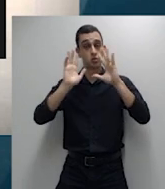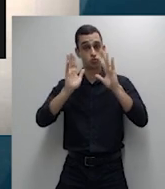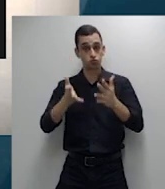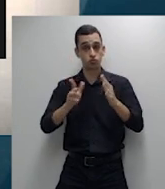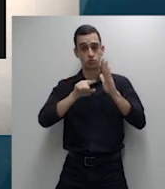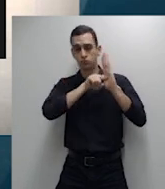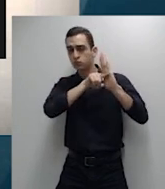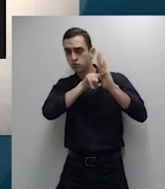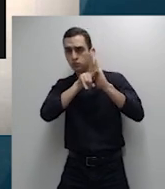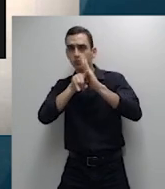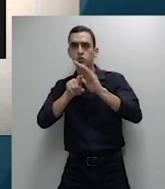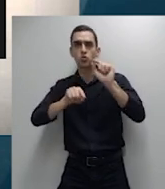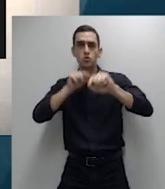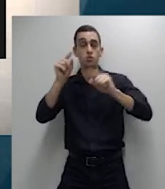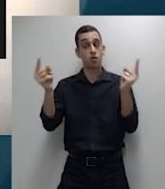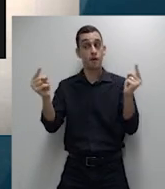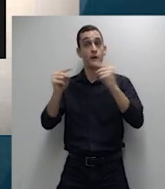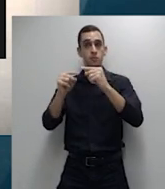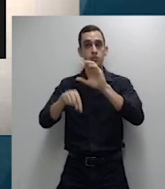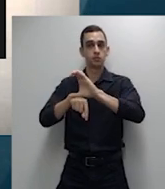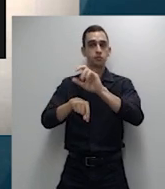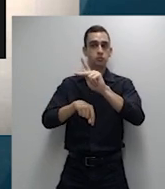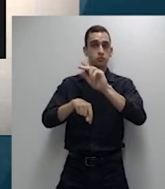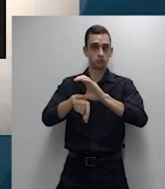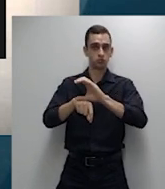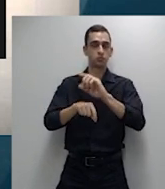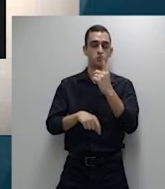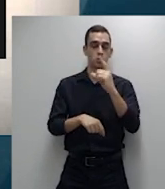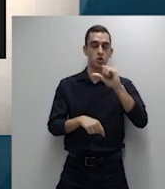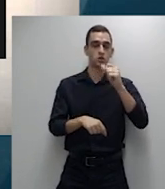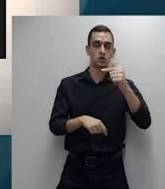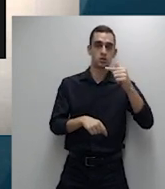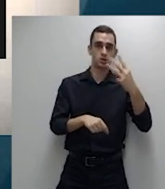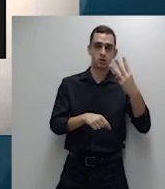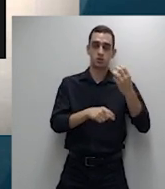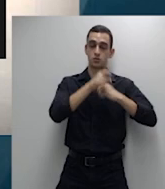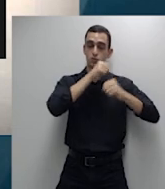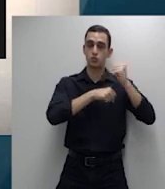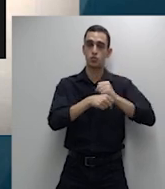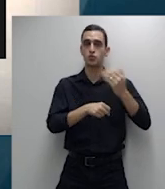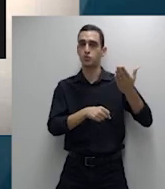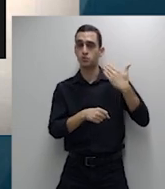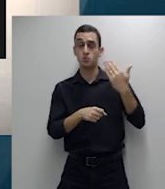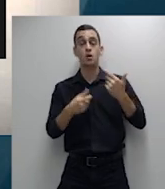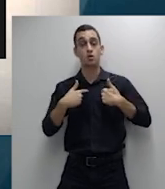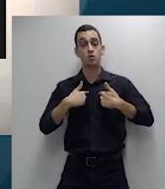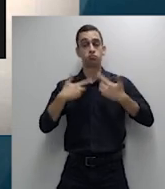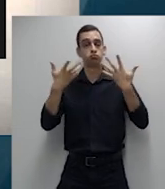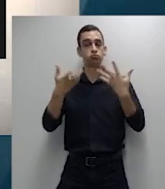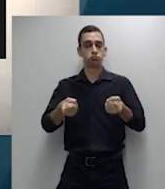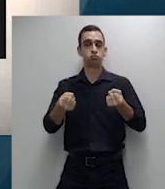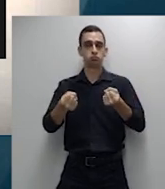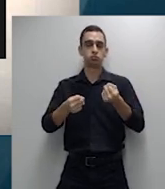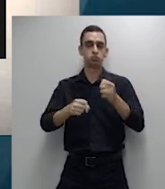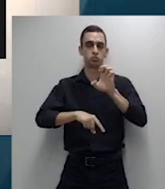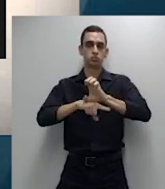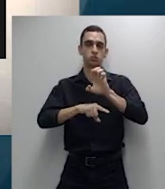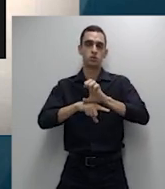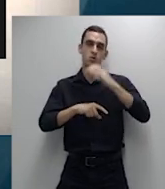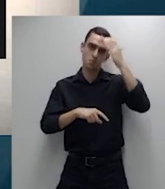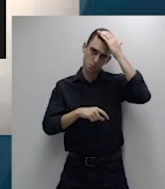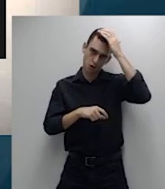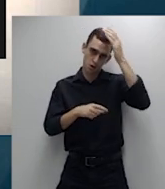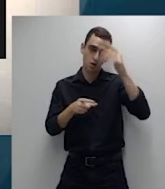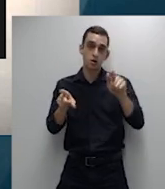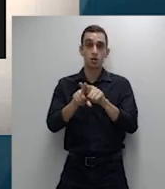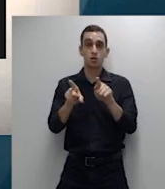égide do CPC 73 eu estou dando provimento ao recurso especial do Estado do Pará e julgando prejudicado O